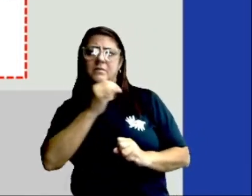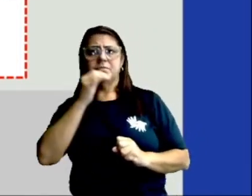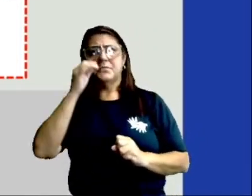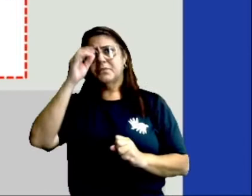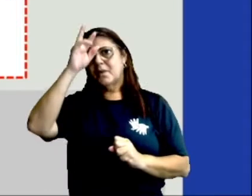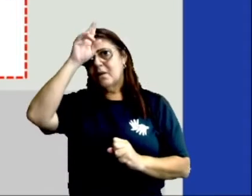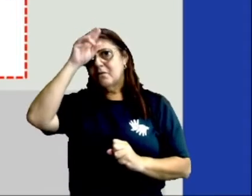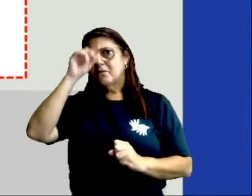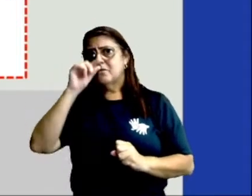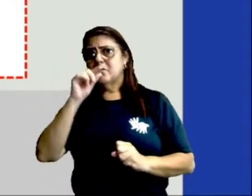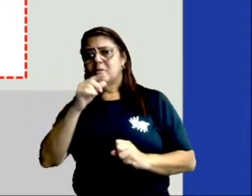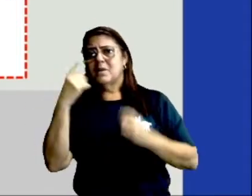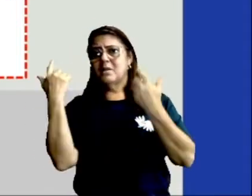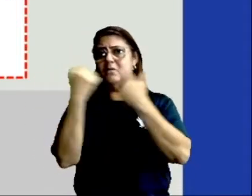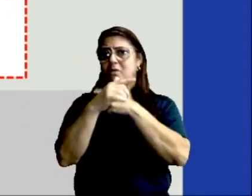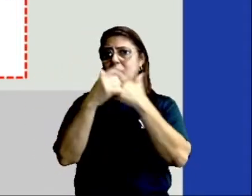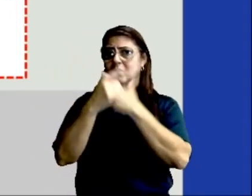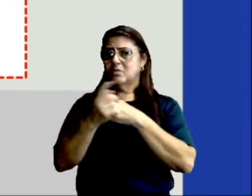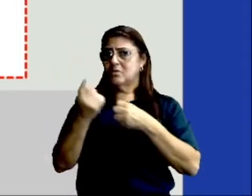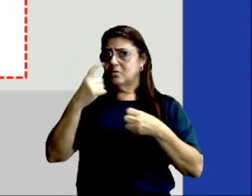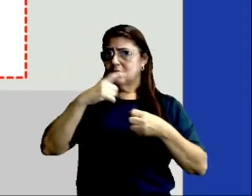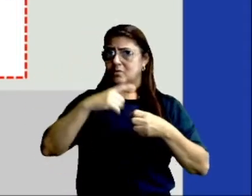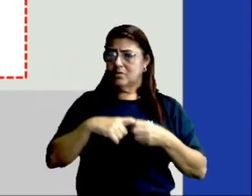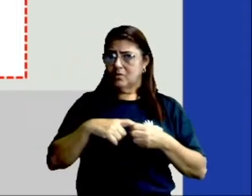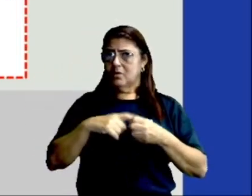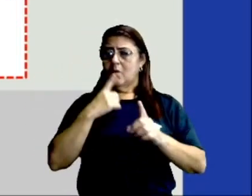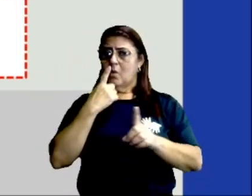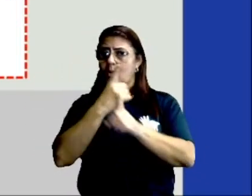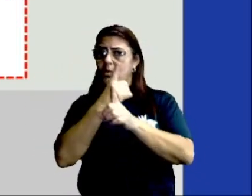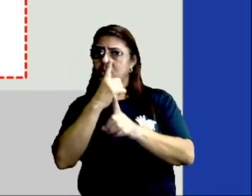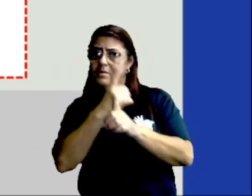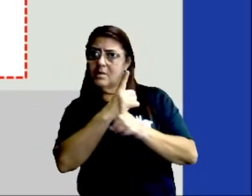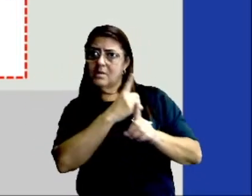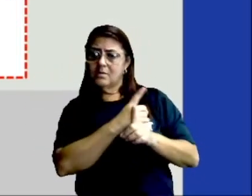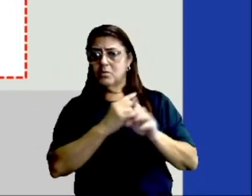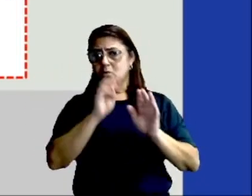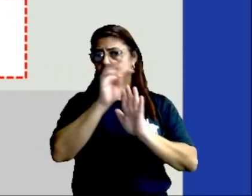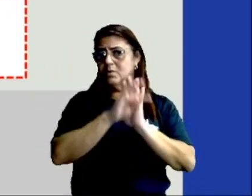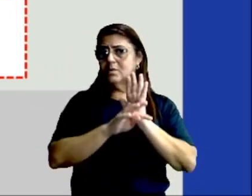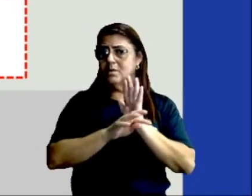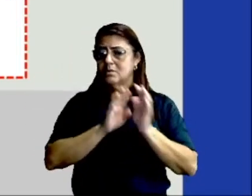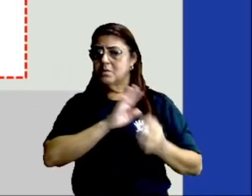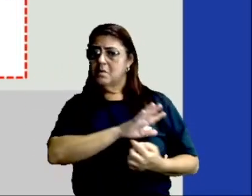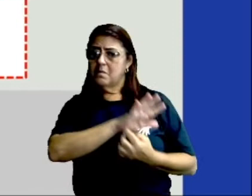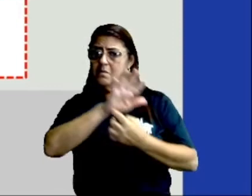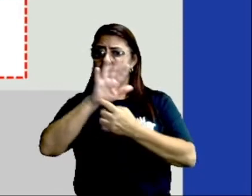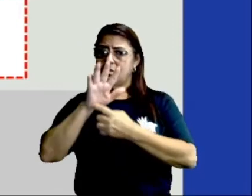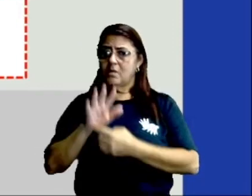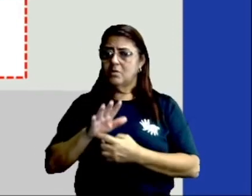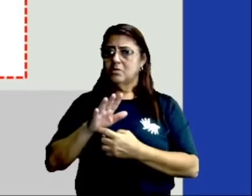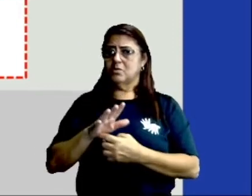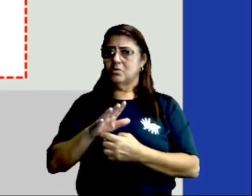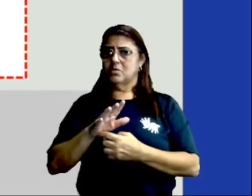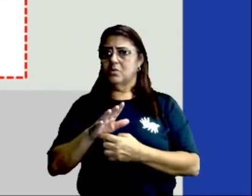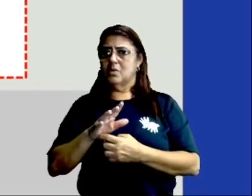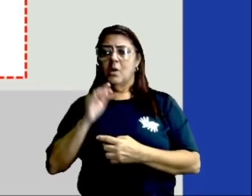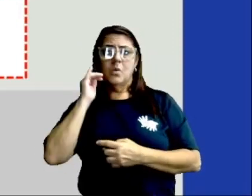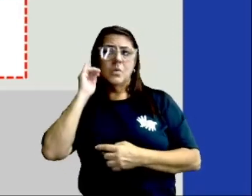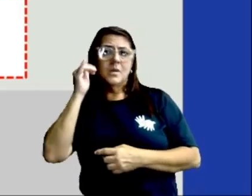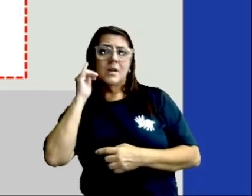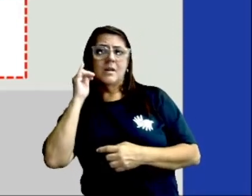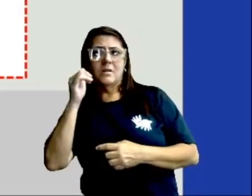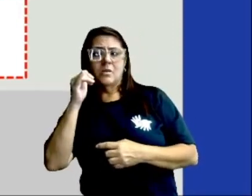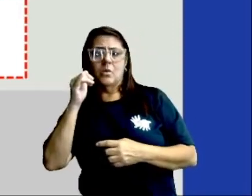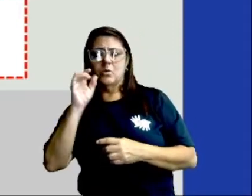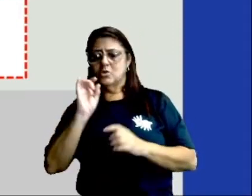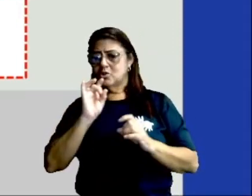dando risadas. Tem outros exemplos também que encontramos trechos que representam aí a fala do narrador. Então,